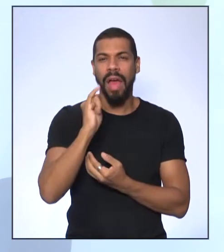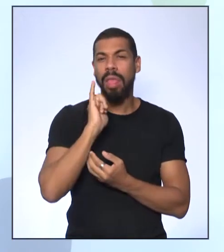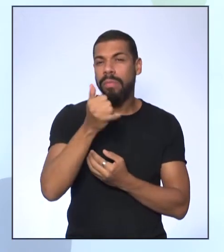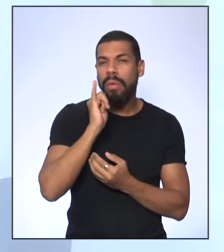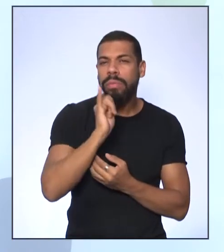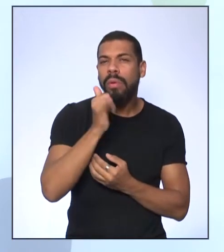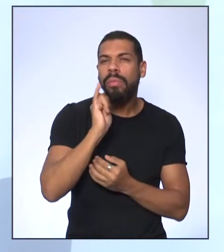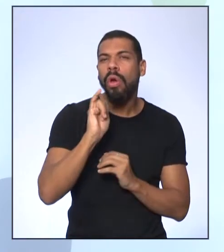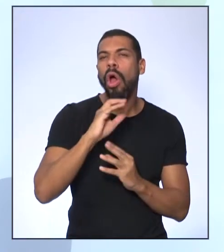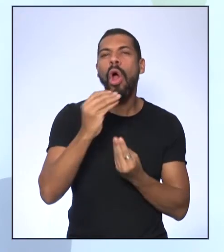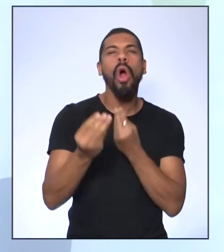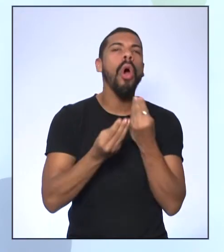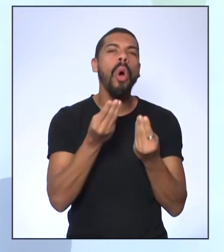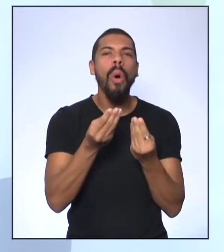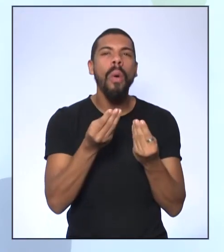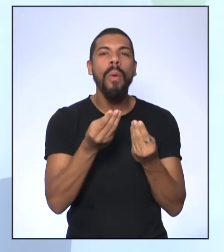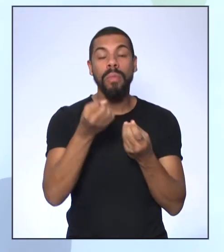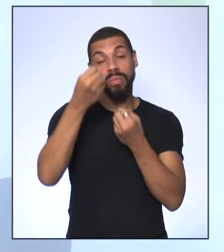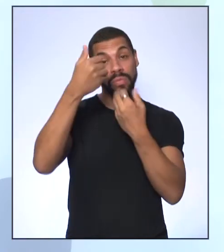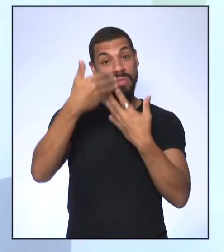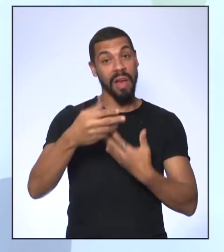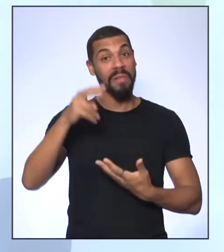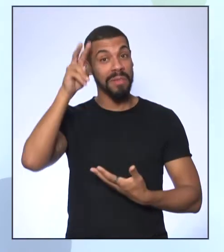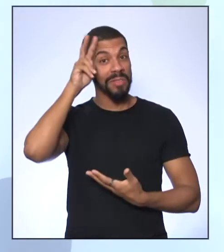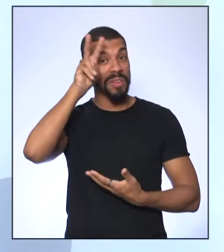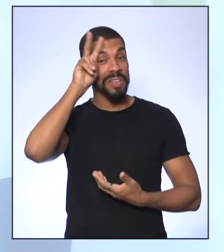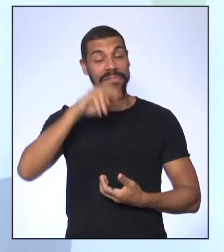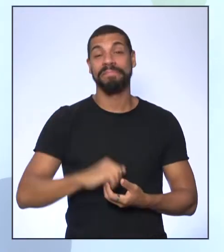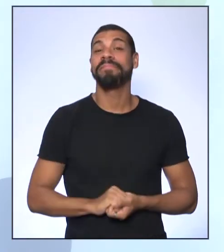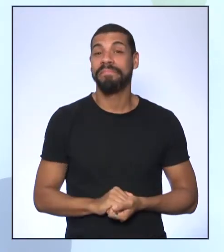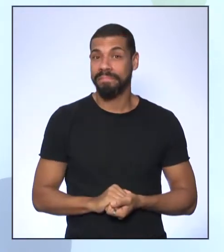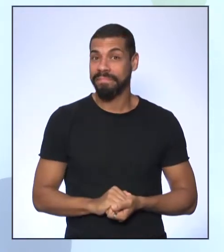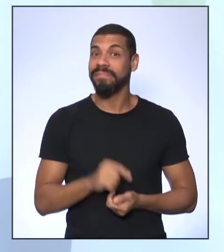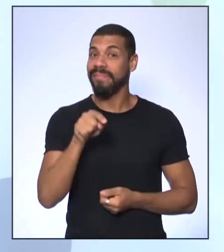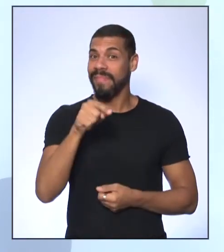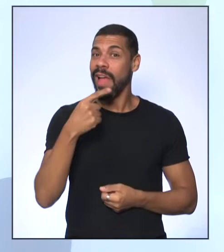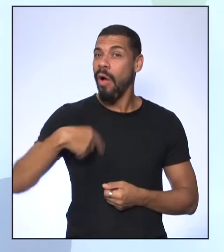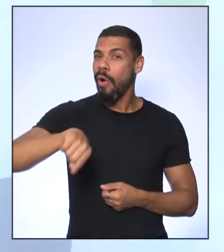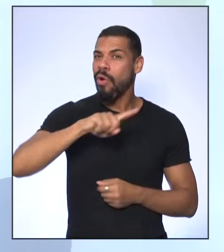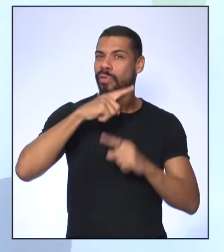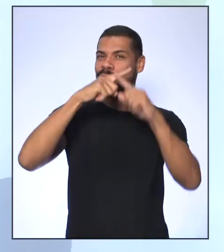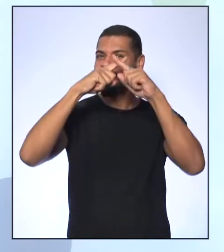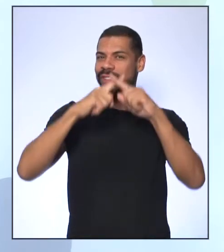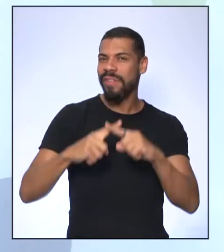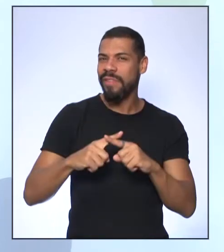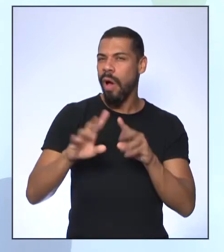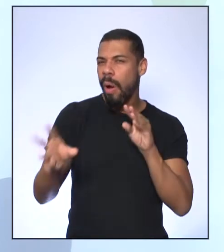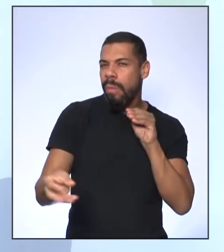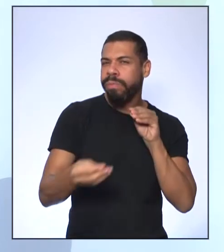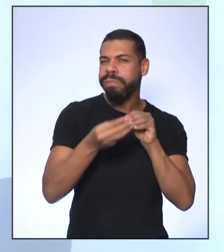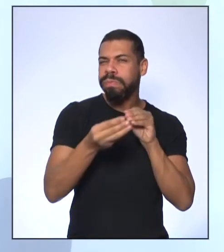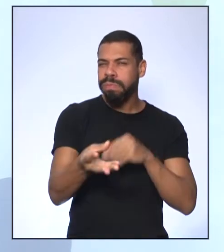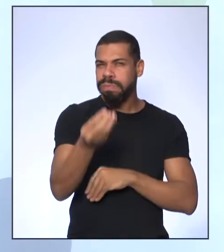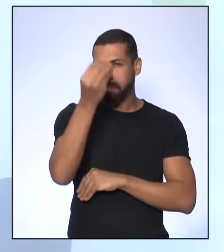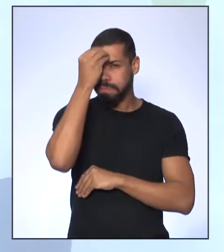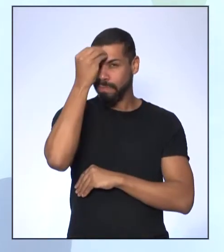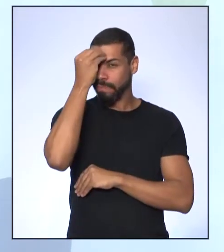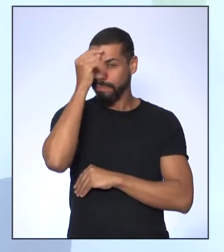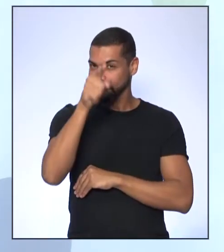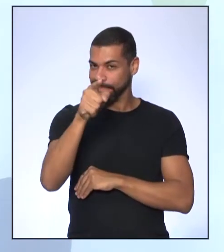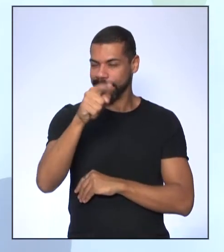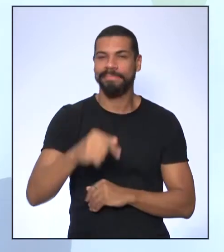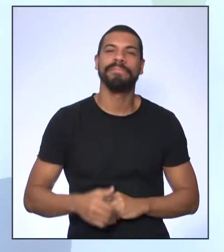único espaço, em um movimento e contar uma história? E esse vai ser o desafio nosso daqui a pouco. Guardem esse desafio.